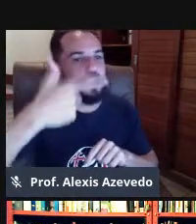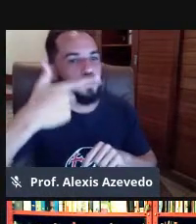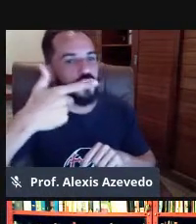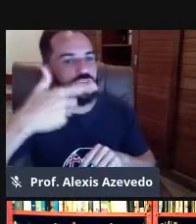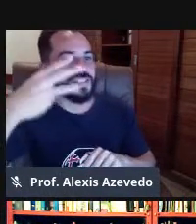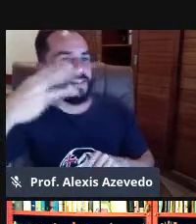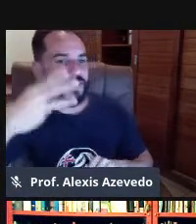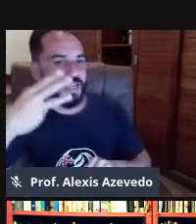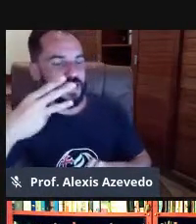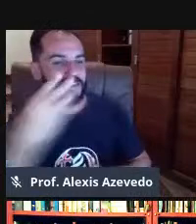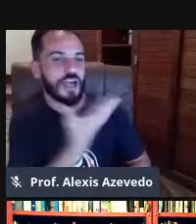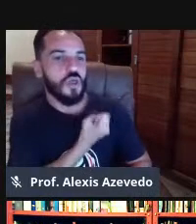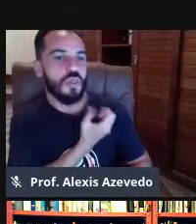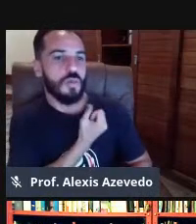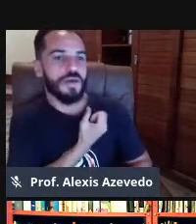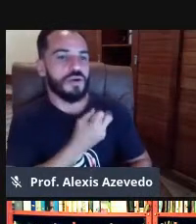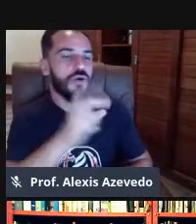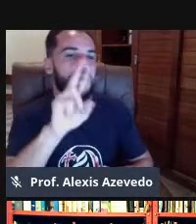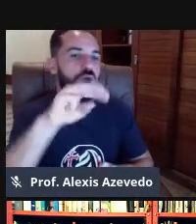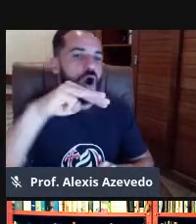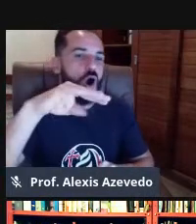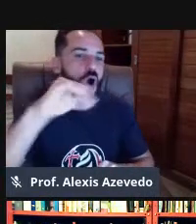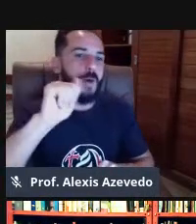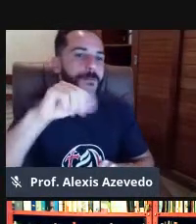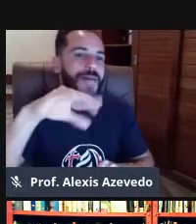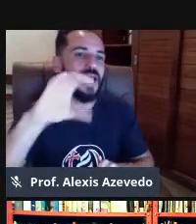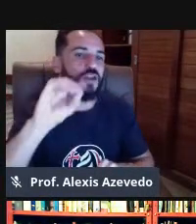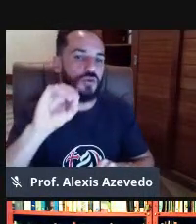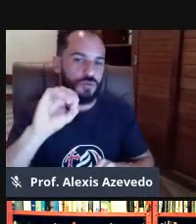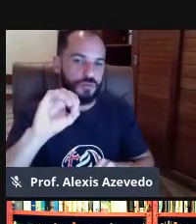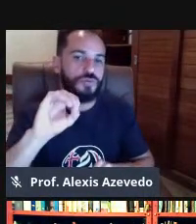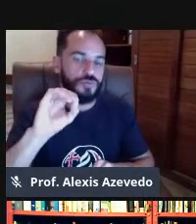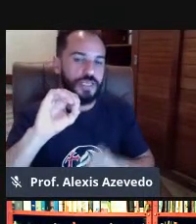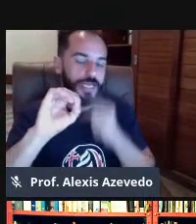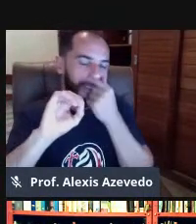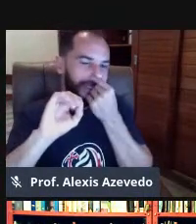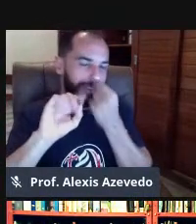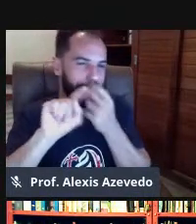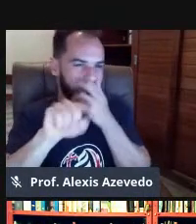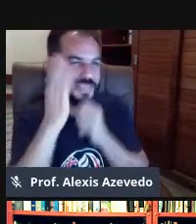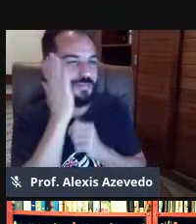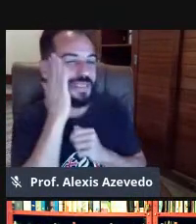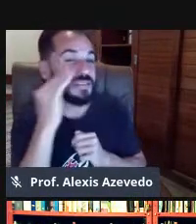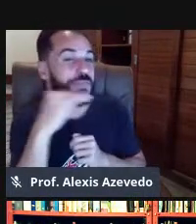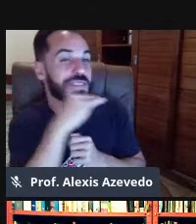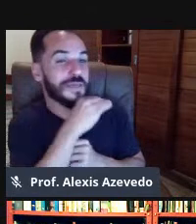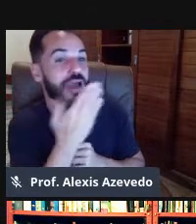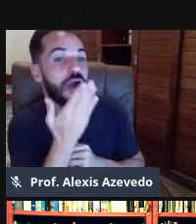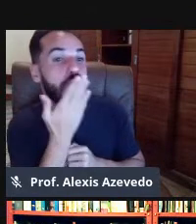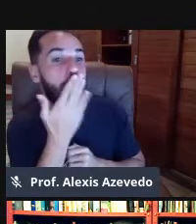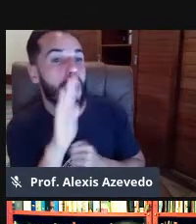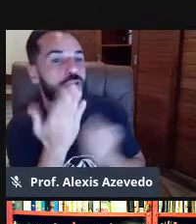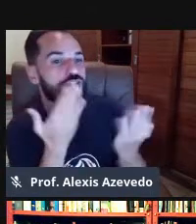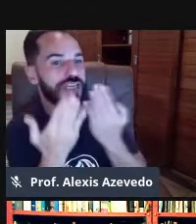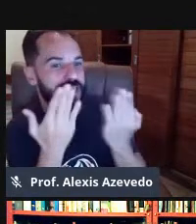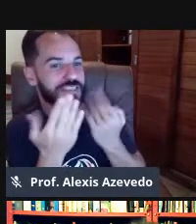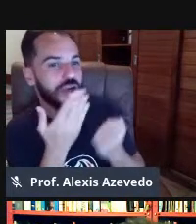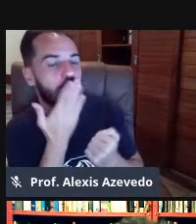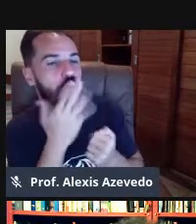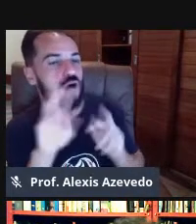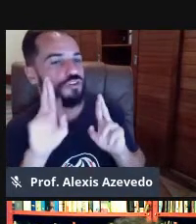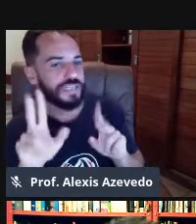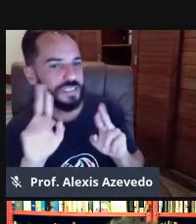que vai te levar, né, para a optativa habilitação, né, que você vai escolher. Assim, o